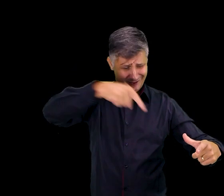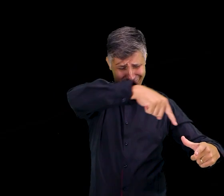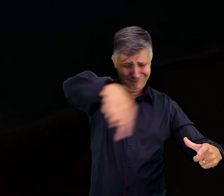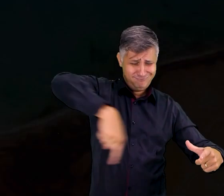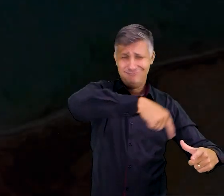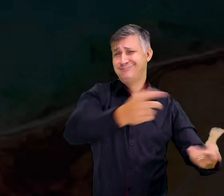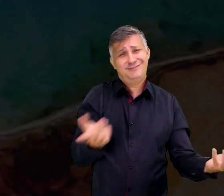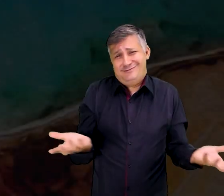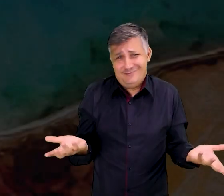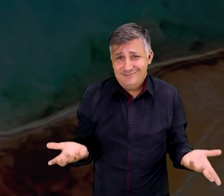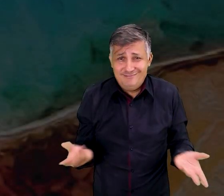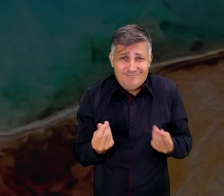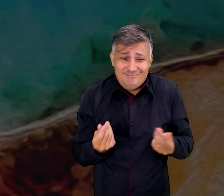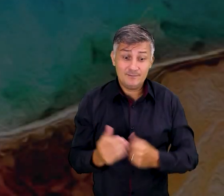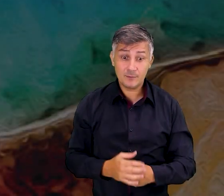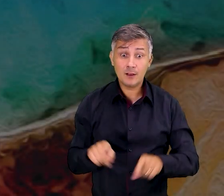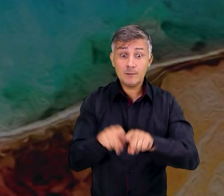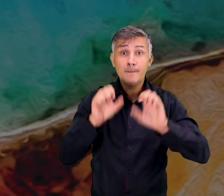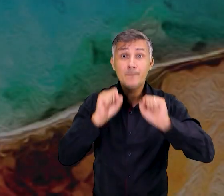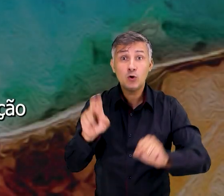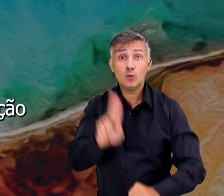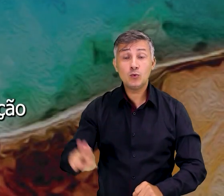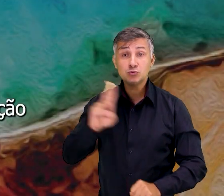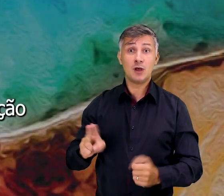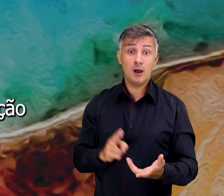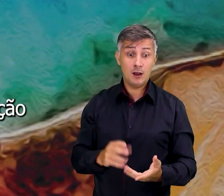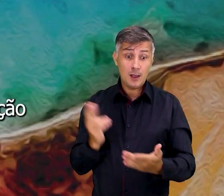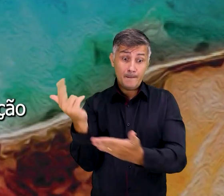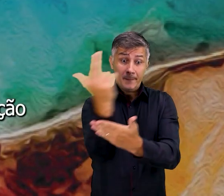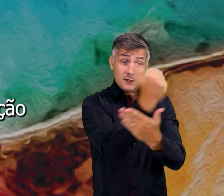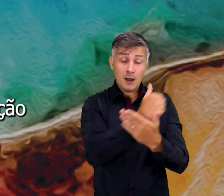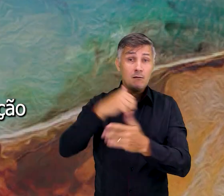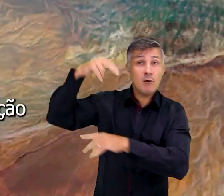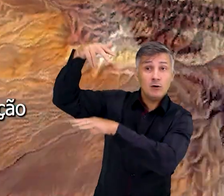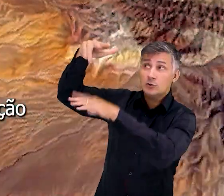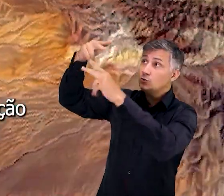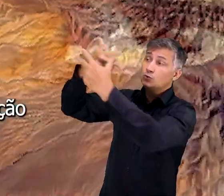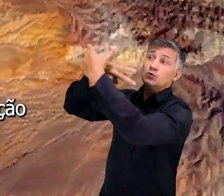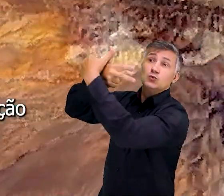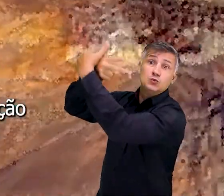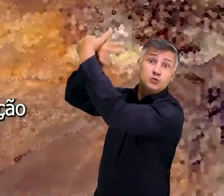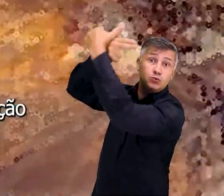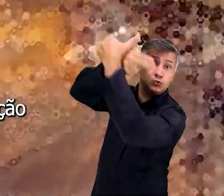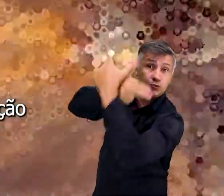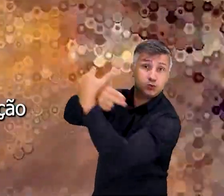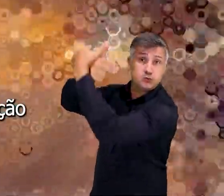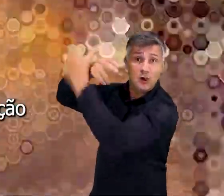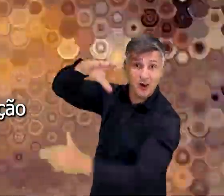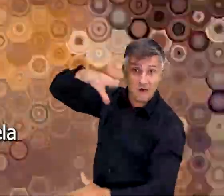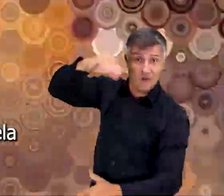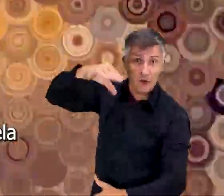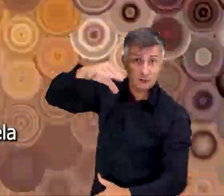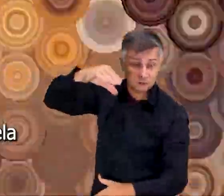No digitalismo, um artista plástico pode utilizar foto de satélite como uma cena para pintura de observação e transformar em uma